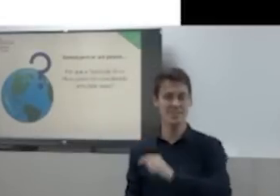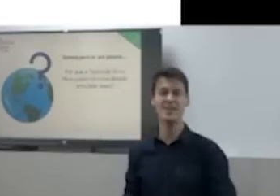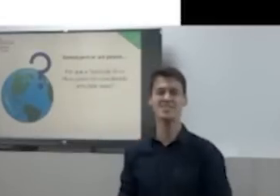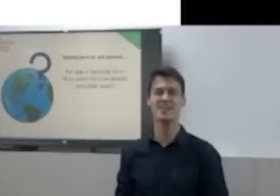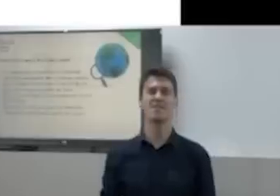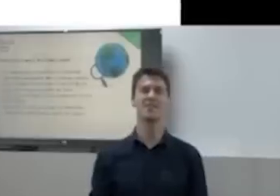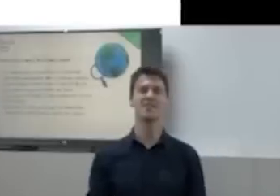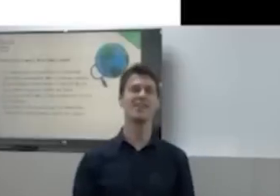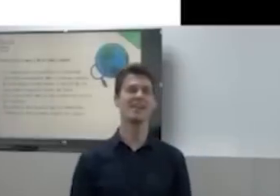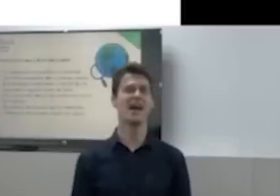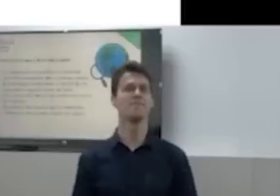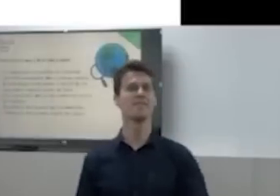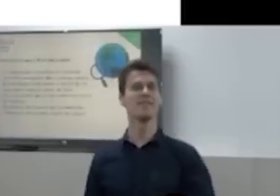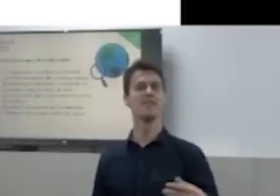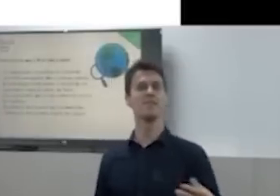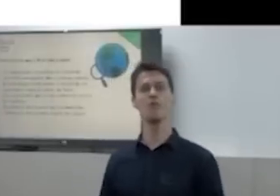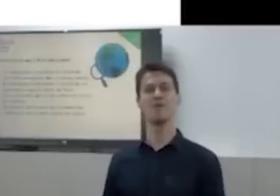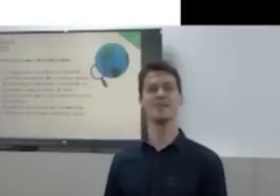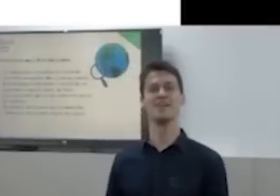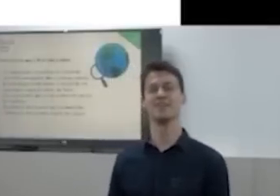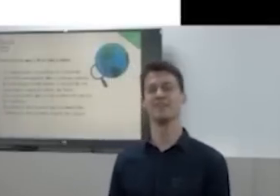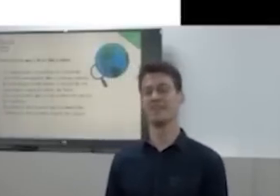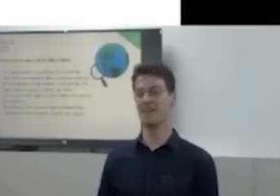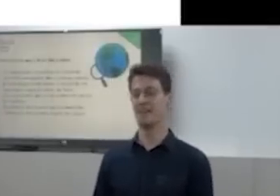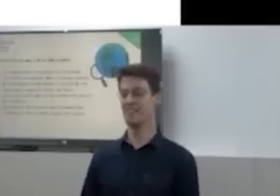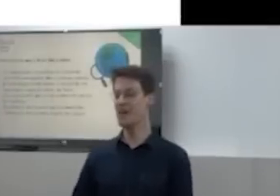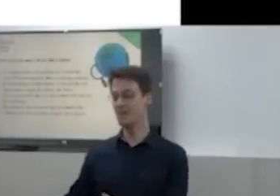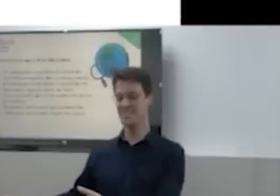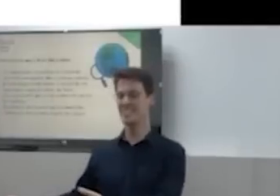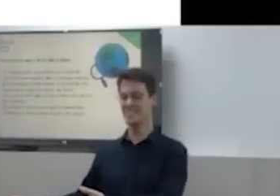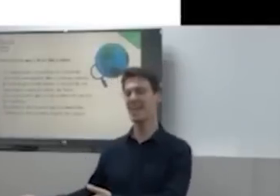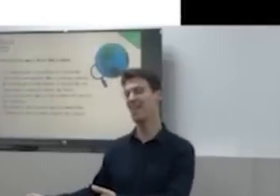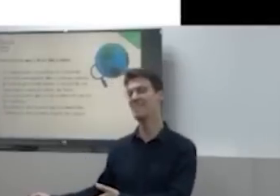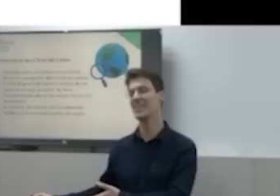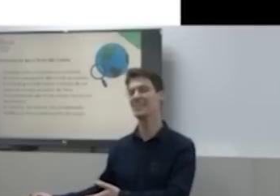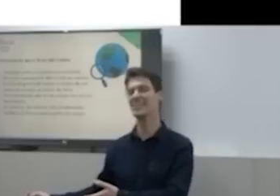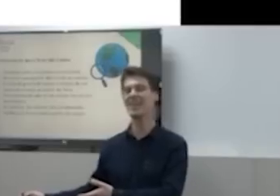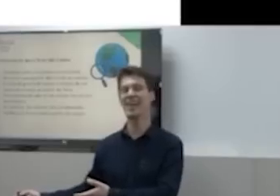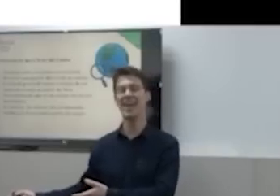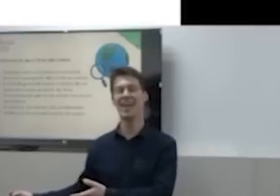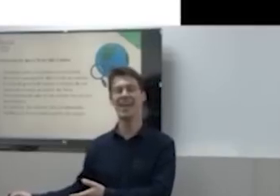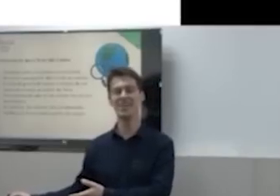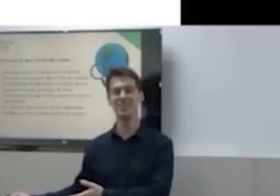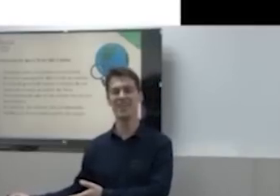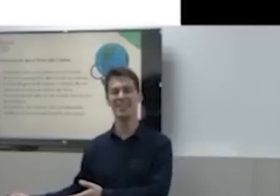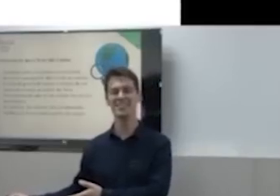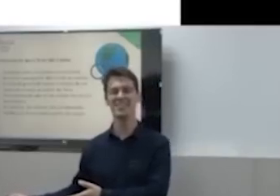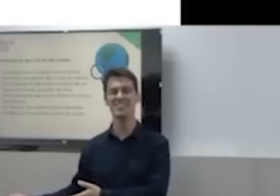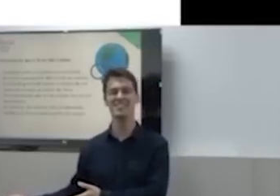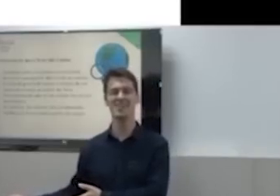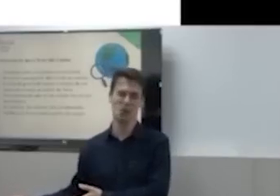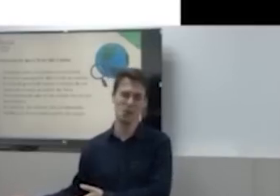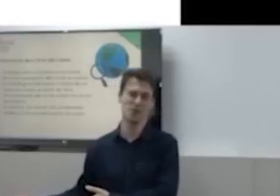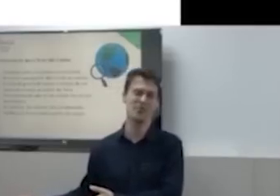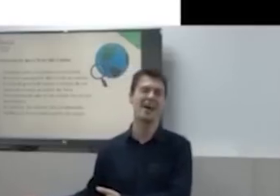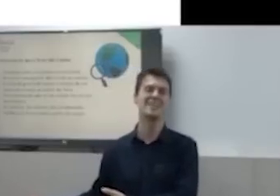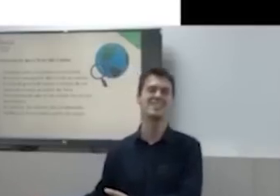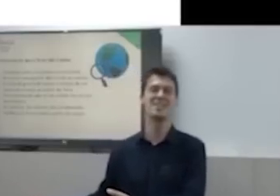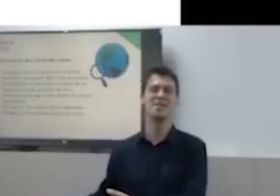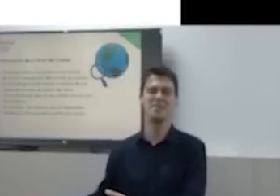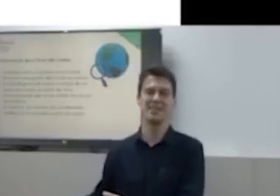Ok? Vamos na sequência? Então, olha lá. Bom, Fabiano, não existem realmente